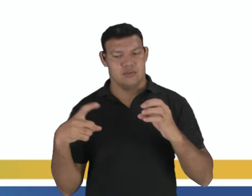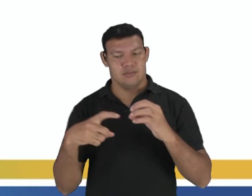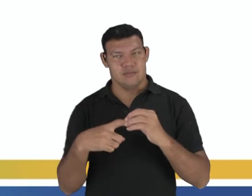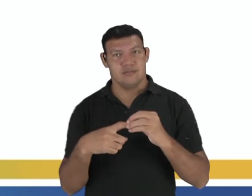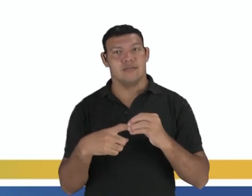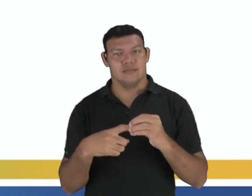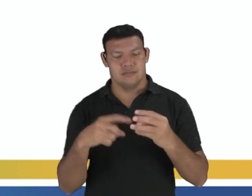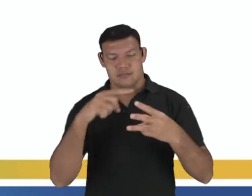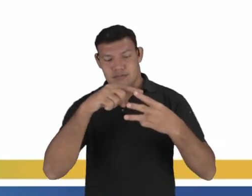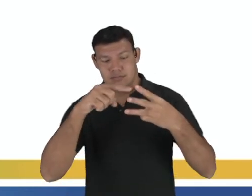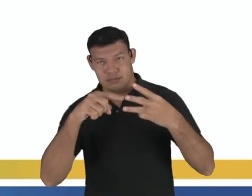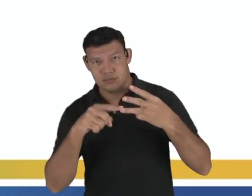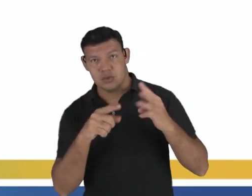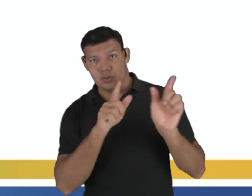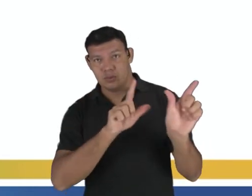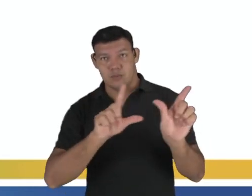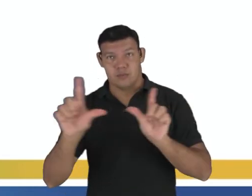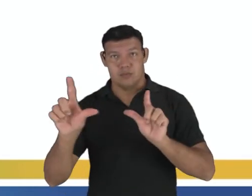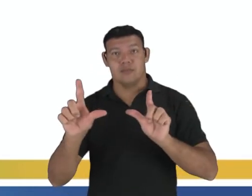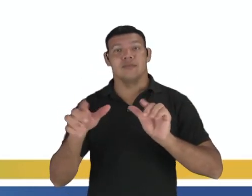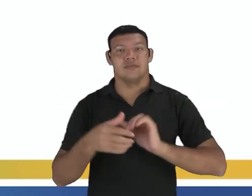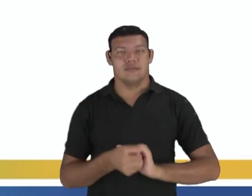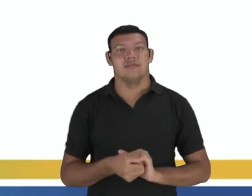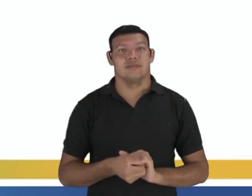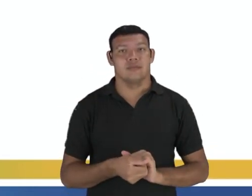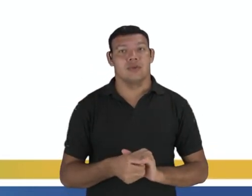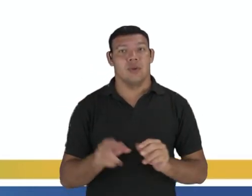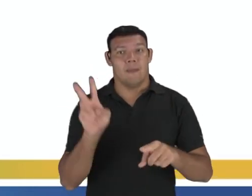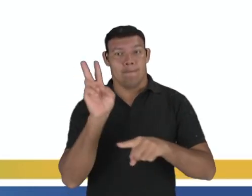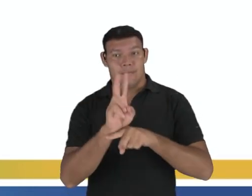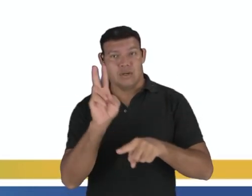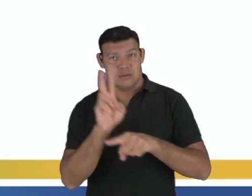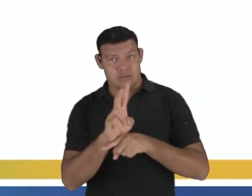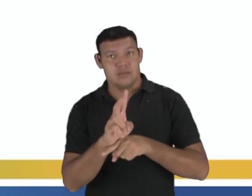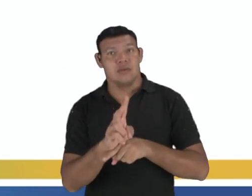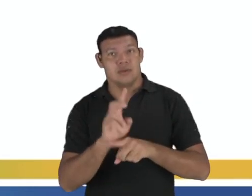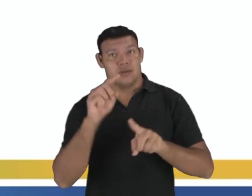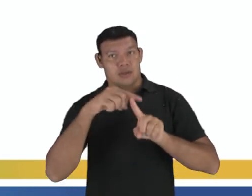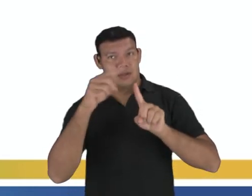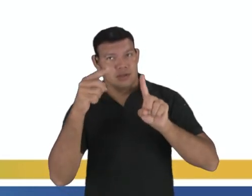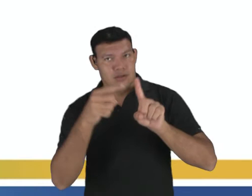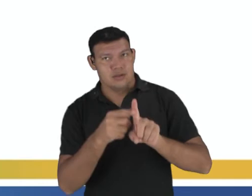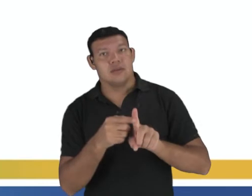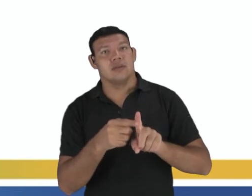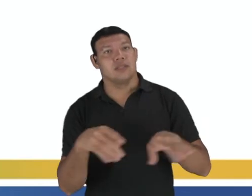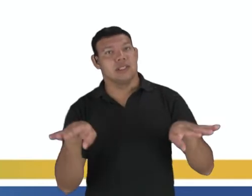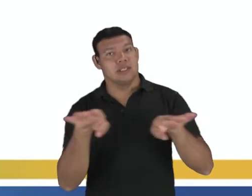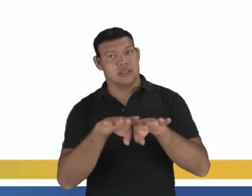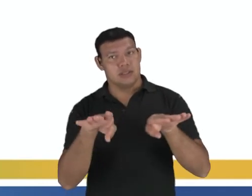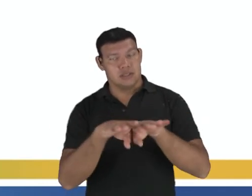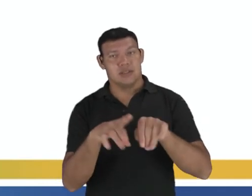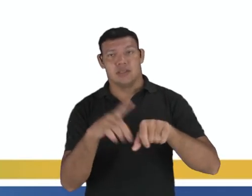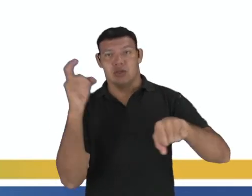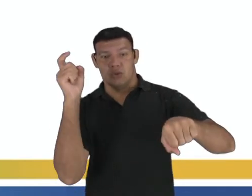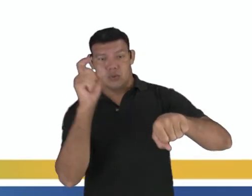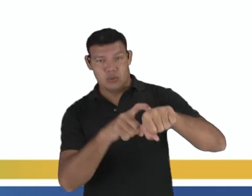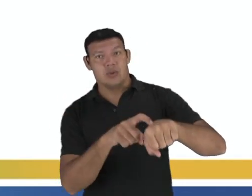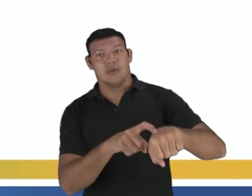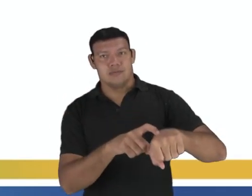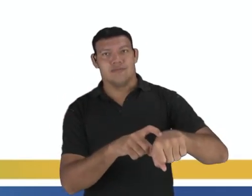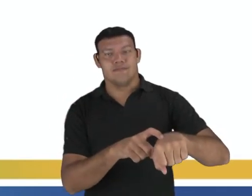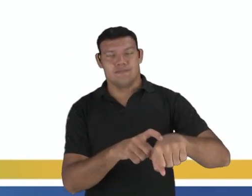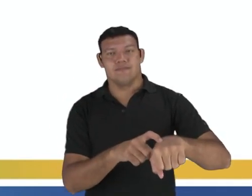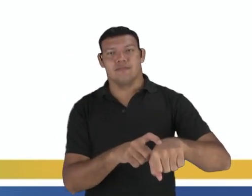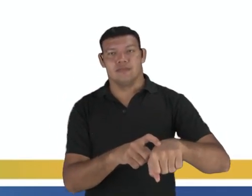desse estresse eu coloquei para vocês natelinha né aquele que protege tanto para gravidez como protege também de infecções